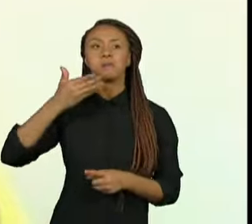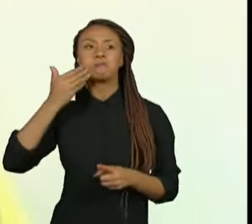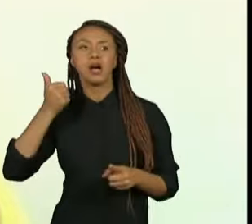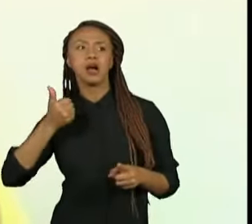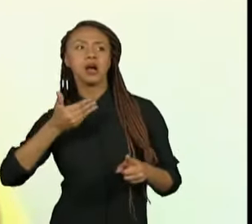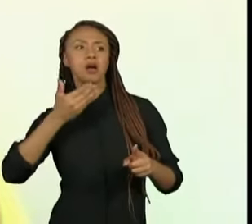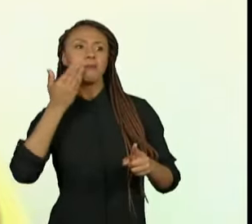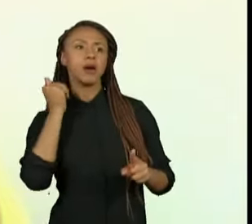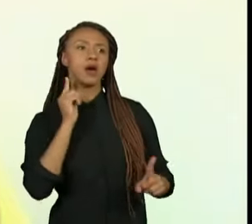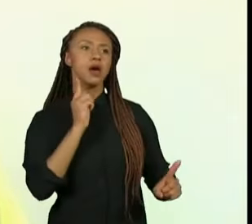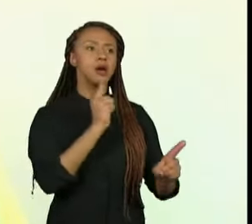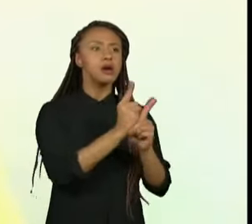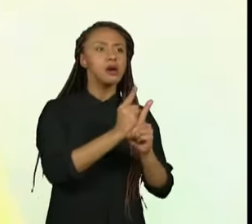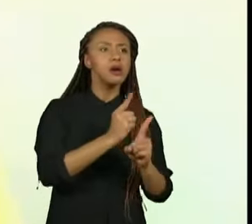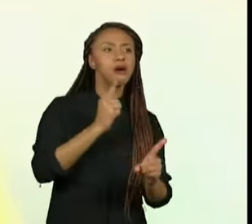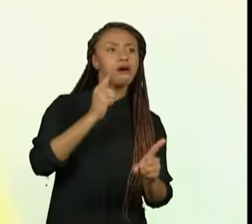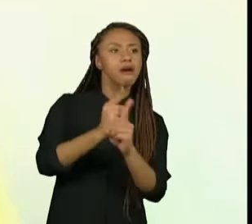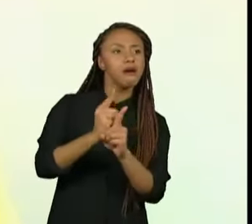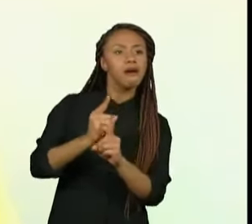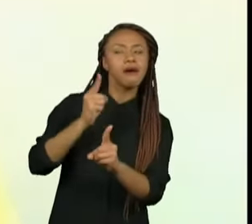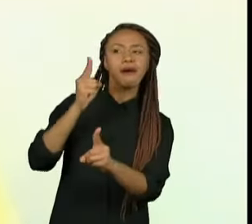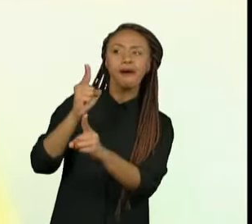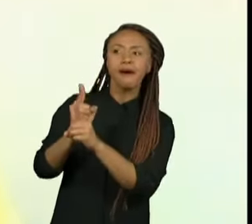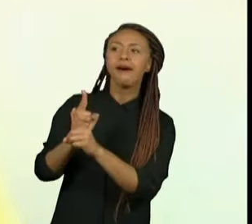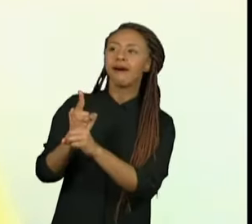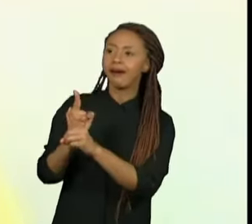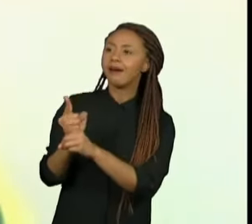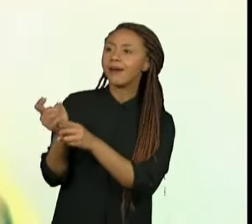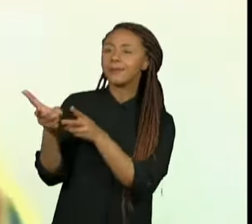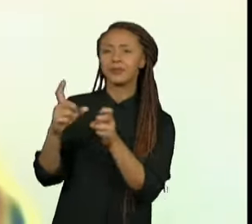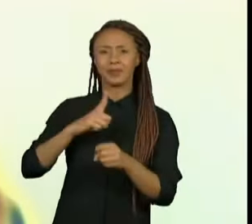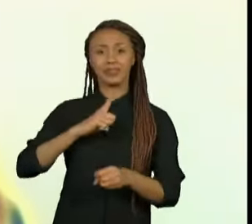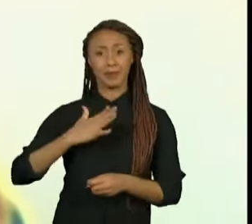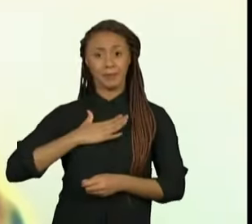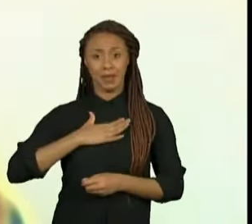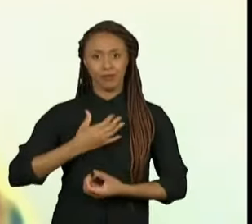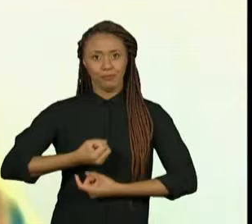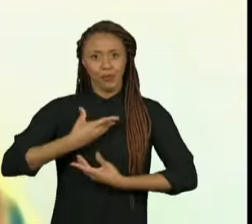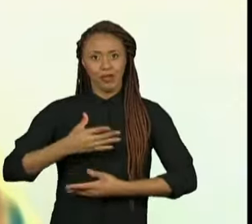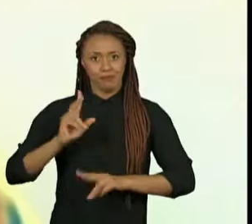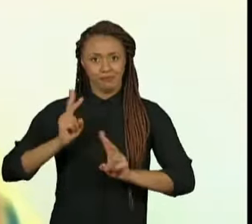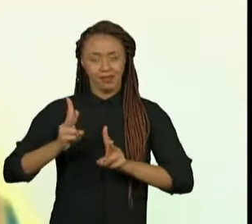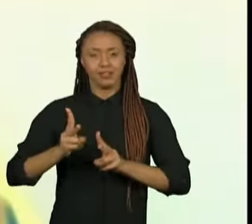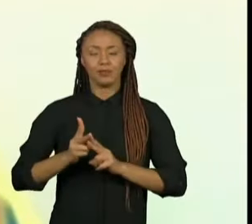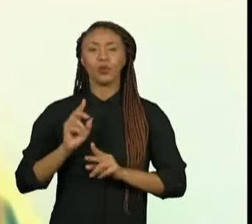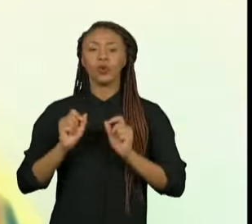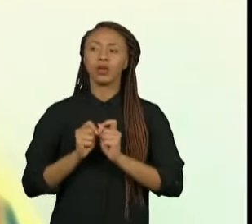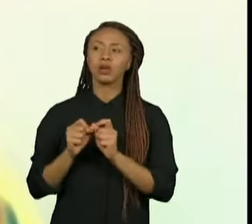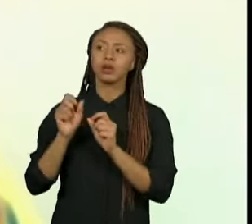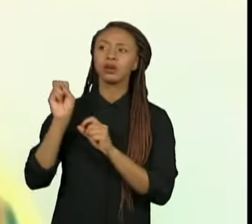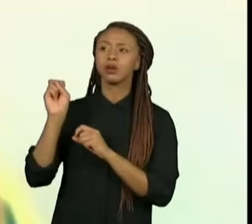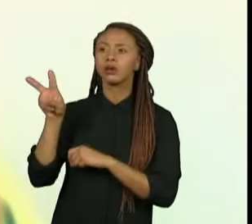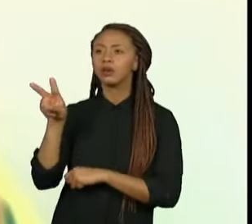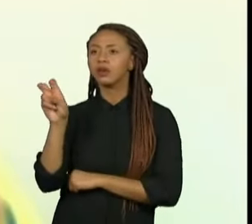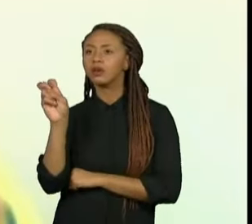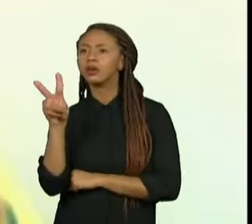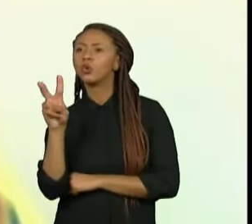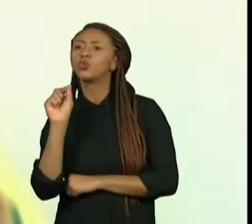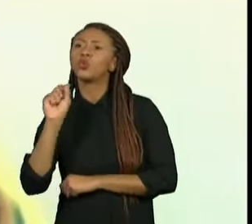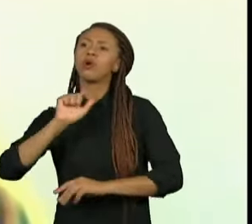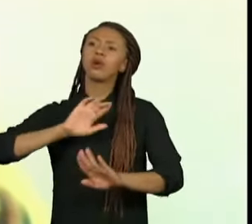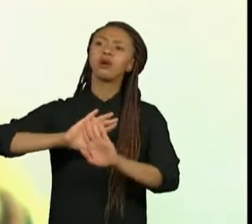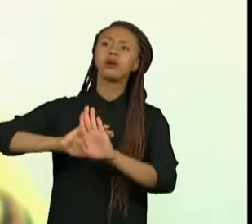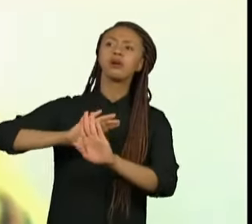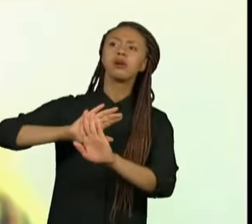muito grande de perceber mesmo, né? Tem um poema meu, né? Esse olhar, né? De perceber o âmago das